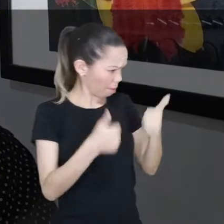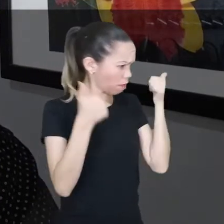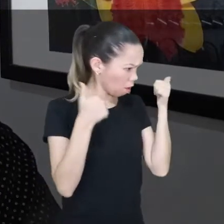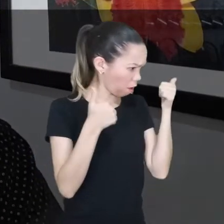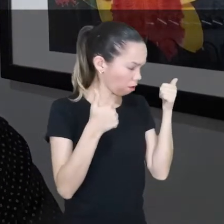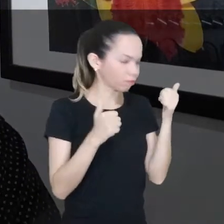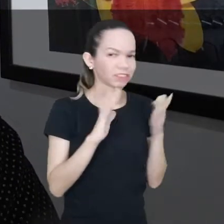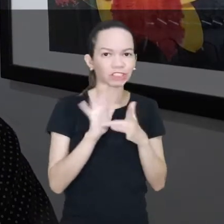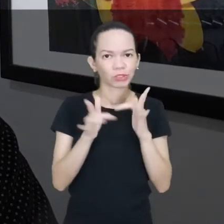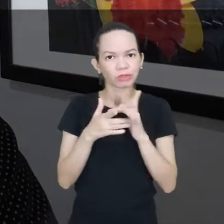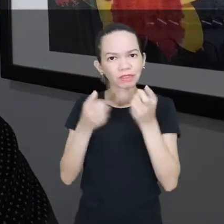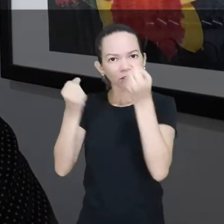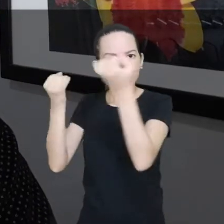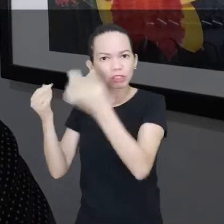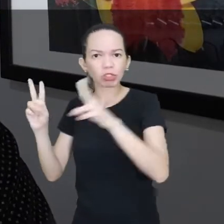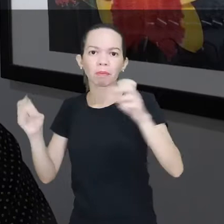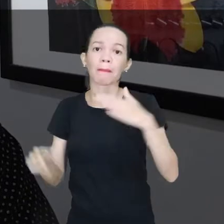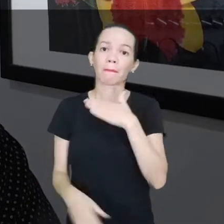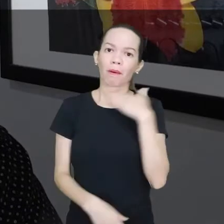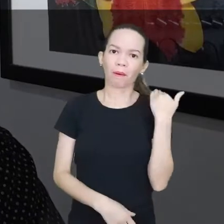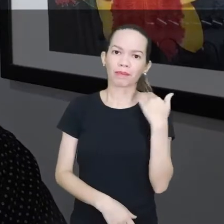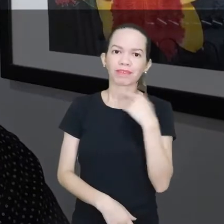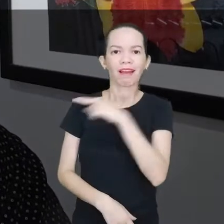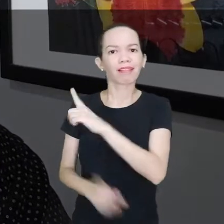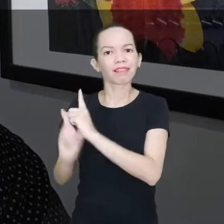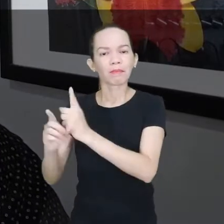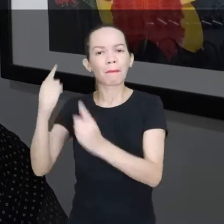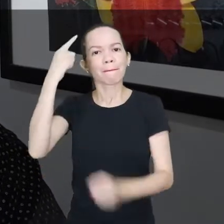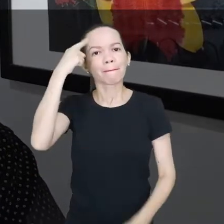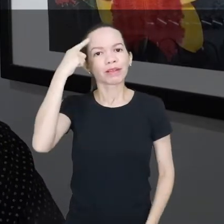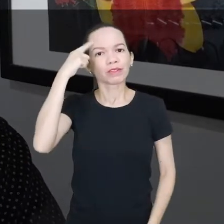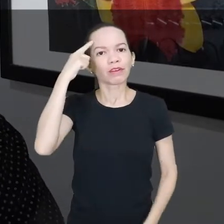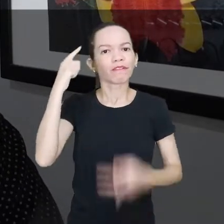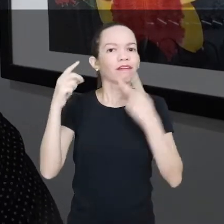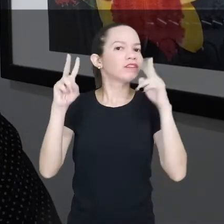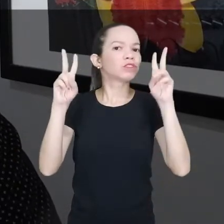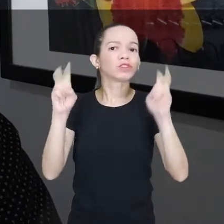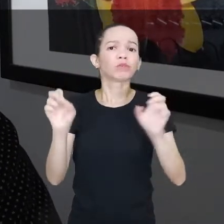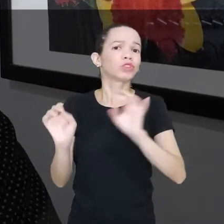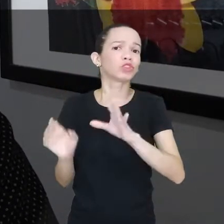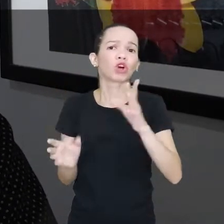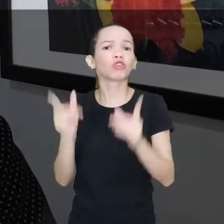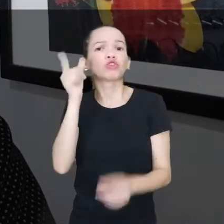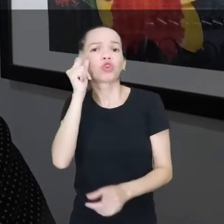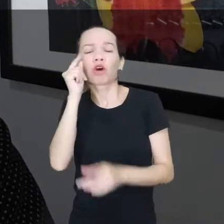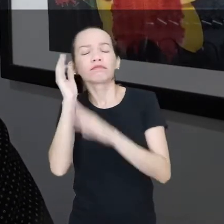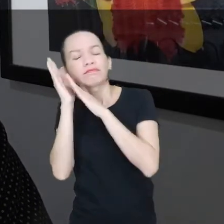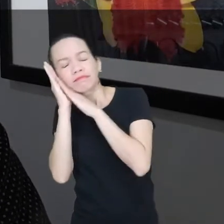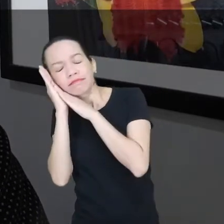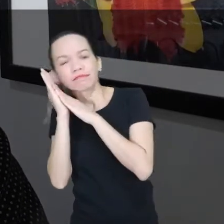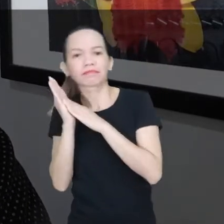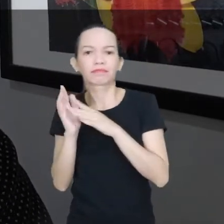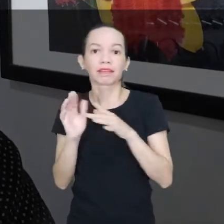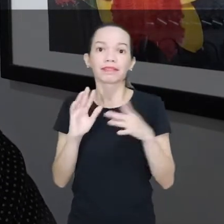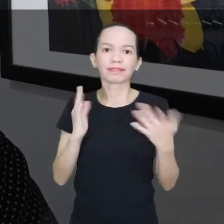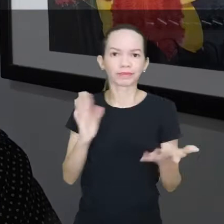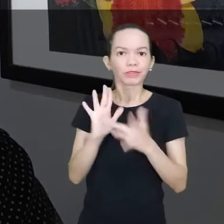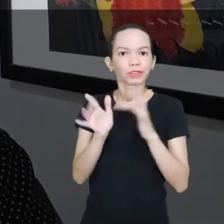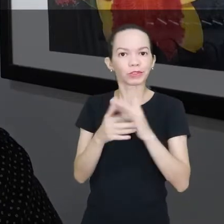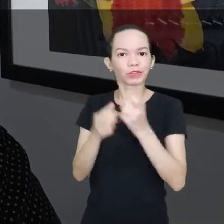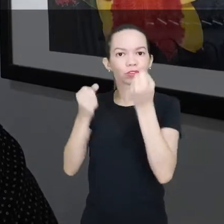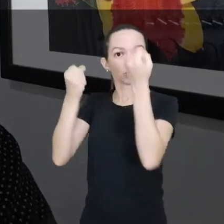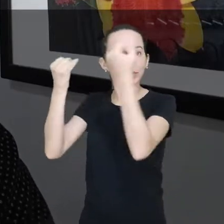tinha falado de sua morte, mas os discípulos pensaram que ele estava falando simplesmente de um sono. Então lhes disse